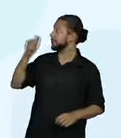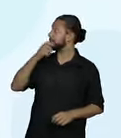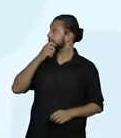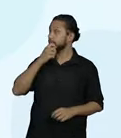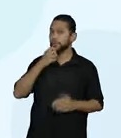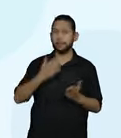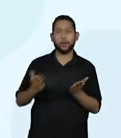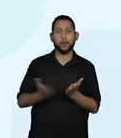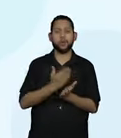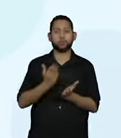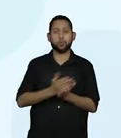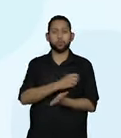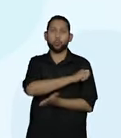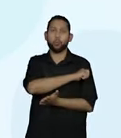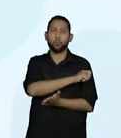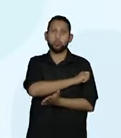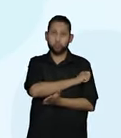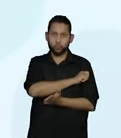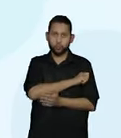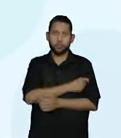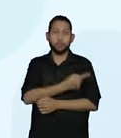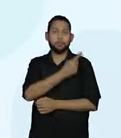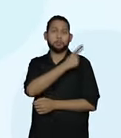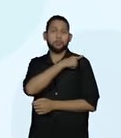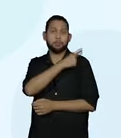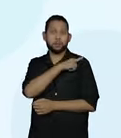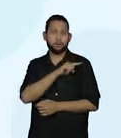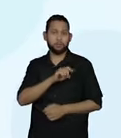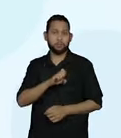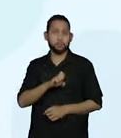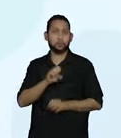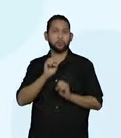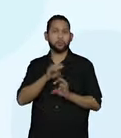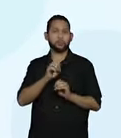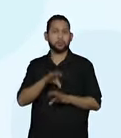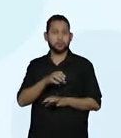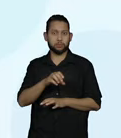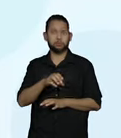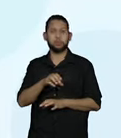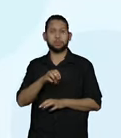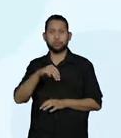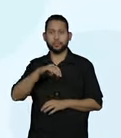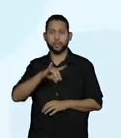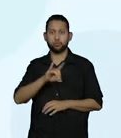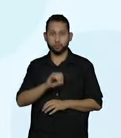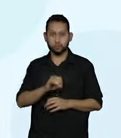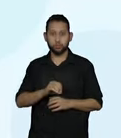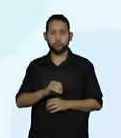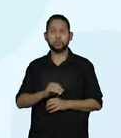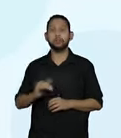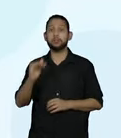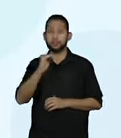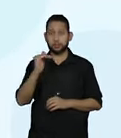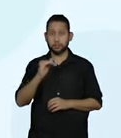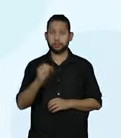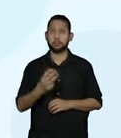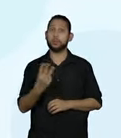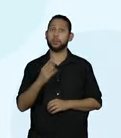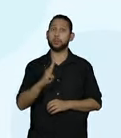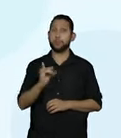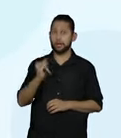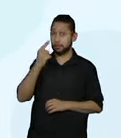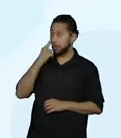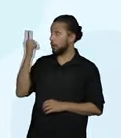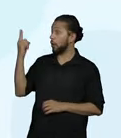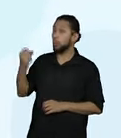no caderno do aluno da primeira série do ensino médio, terceiro bimestre, mais precisamente